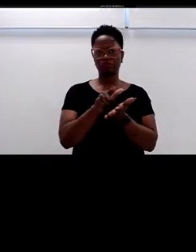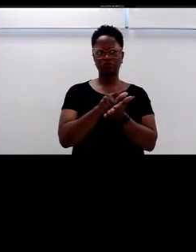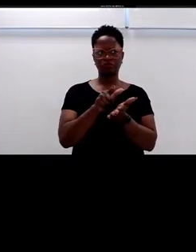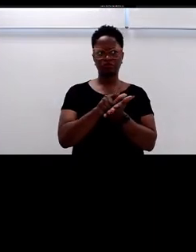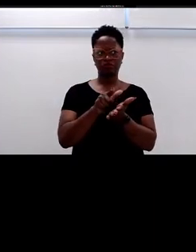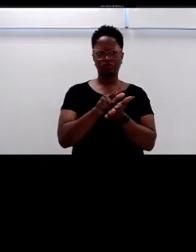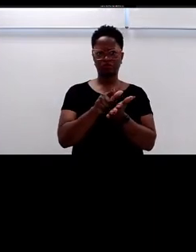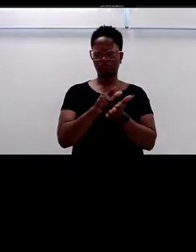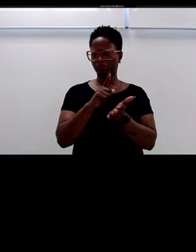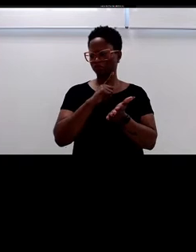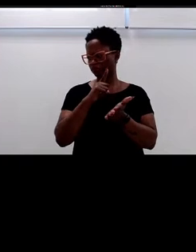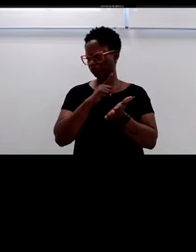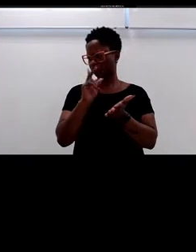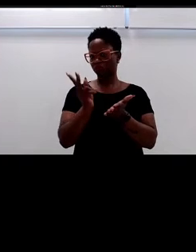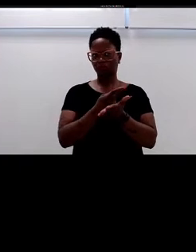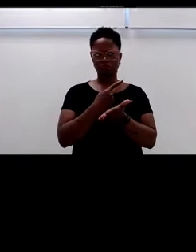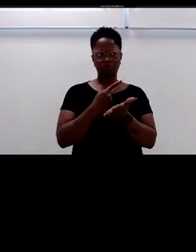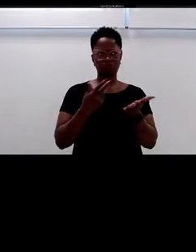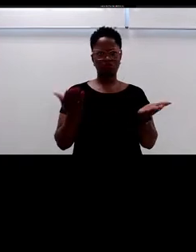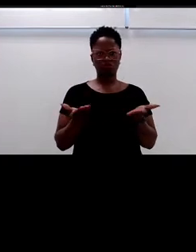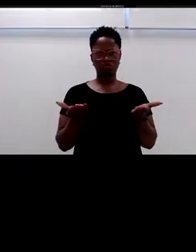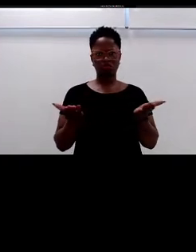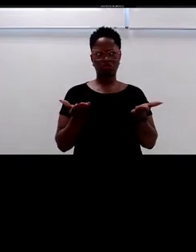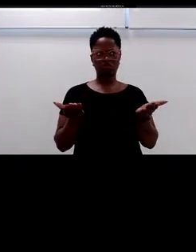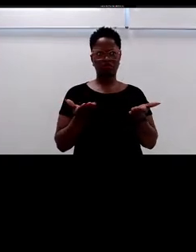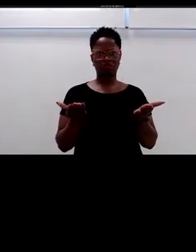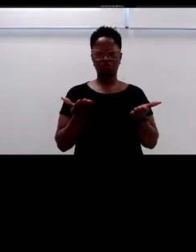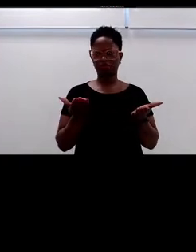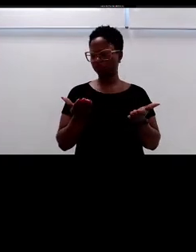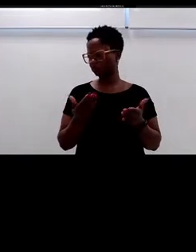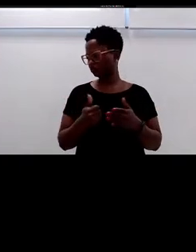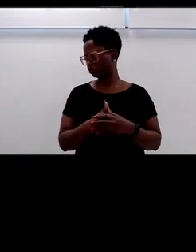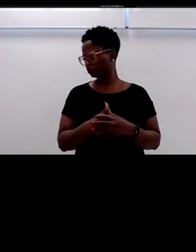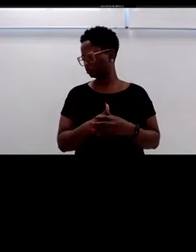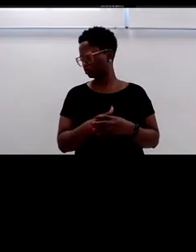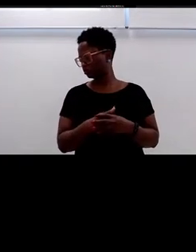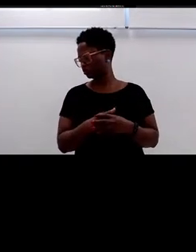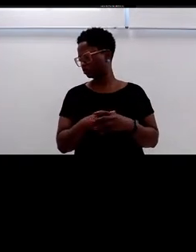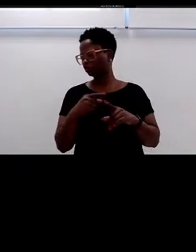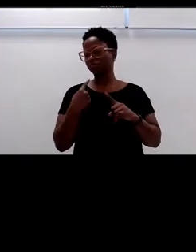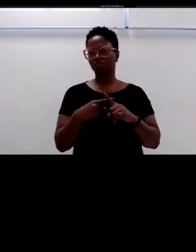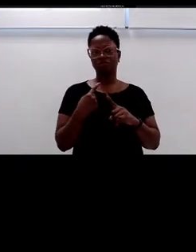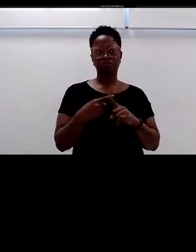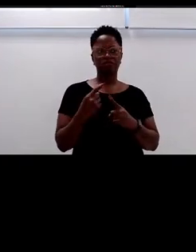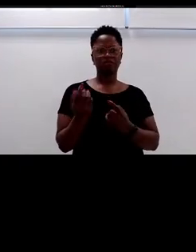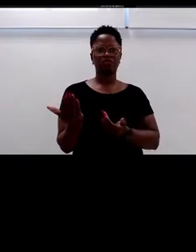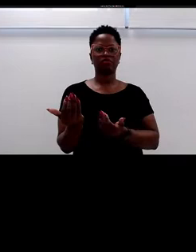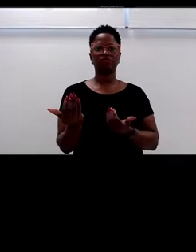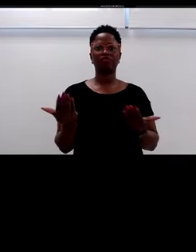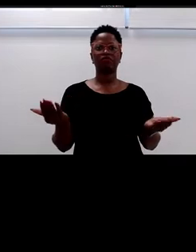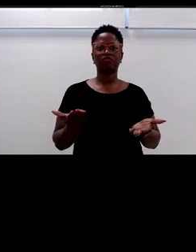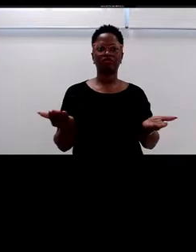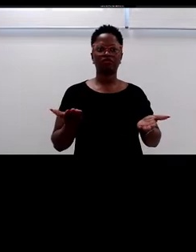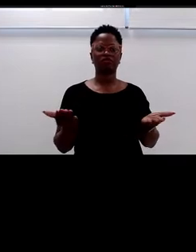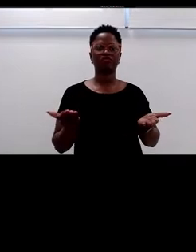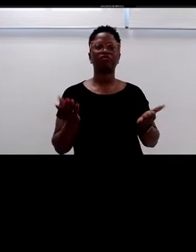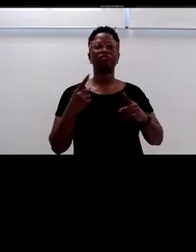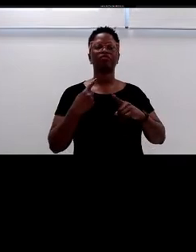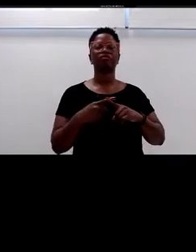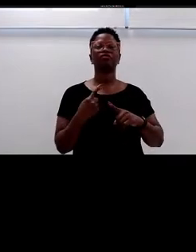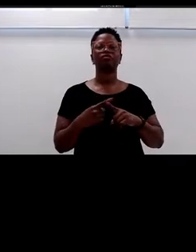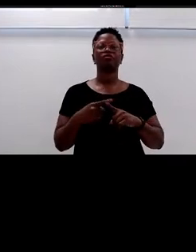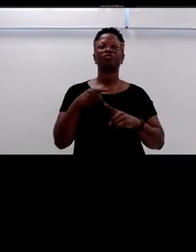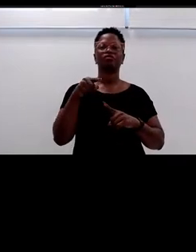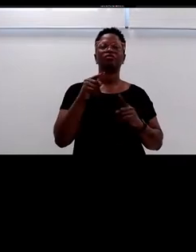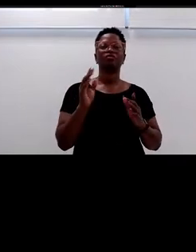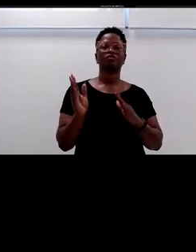escrita mesmo dele. Ele era dos discípulos, o discípulo mais jovem, e é aquele discípulo que escuta, né? Deita ao lado do